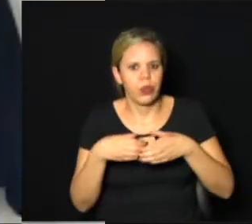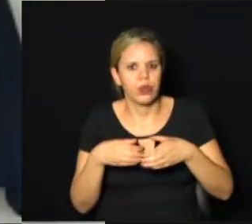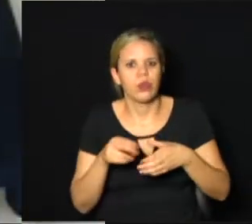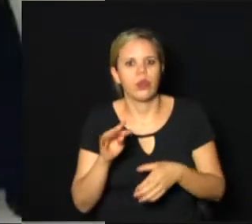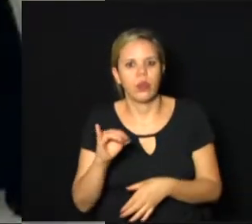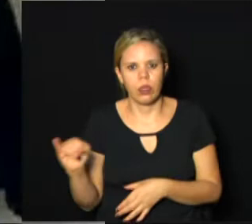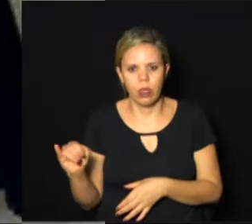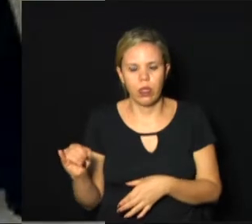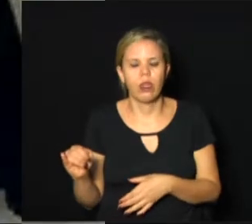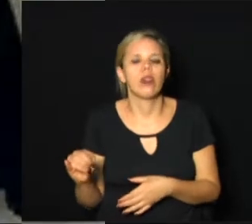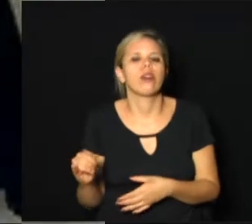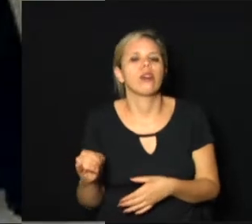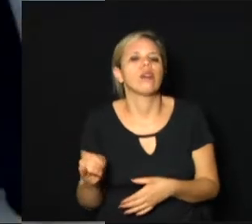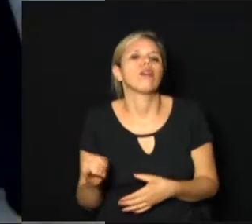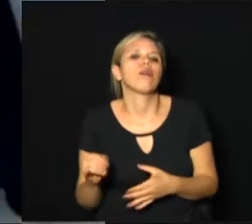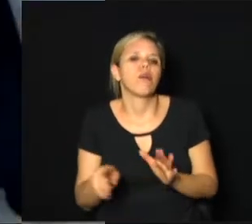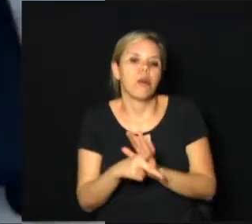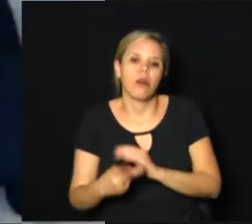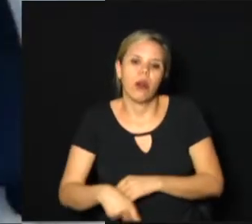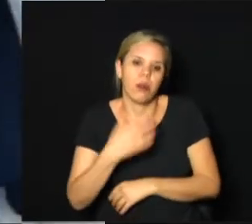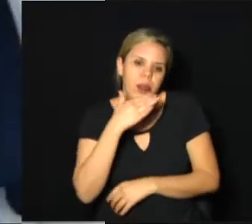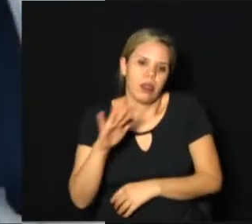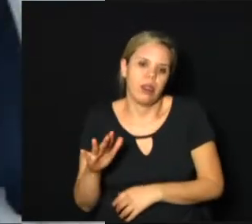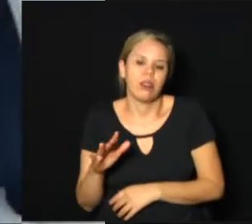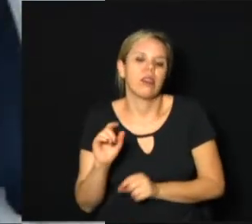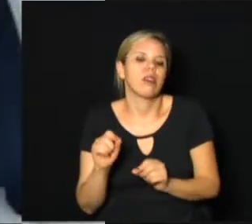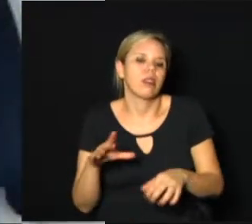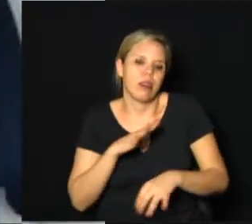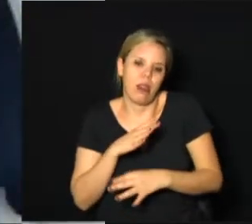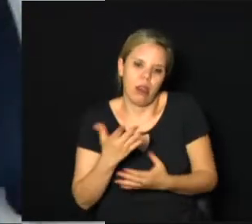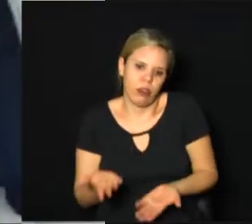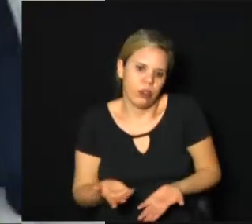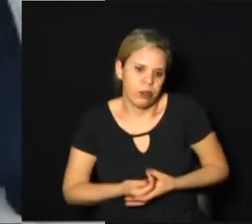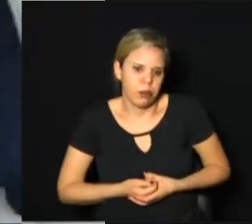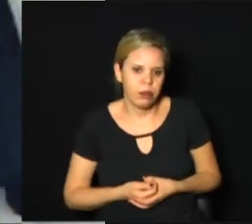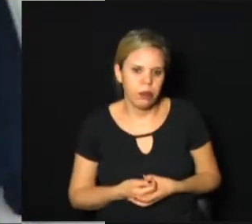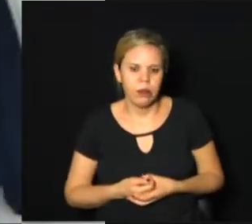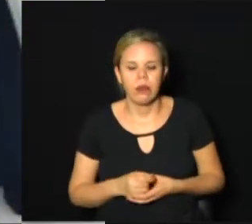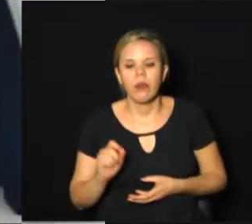terapia intensiva pediátrica da cidade, né? E o que aconteceu?